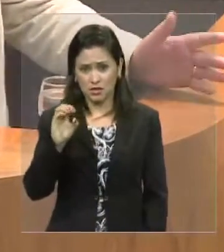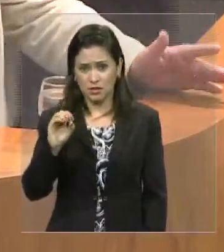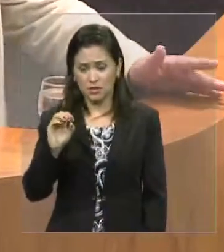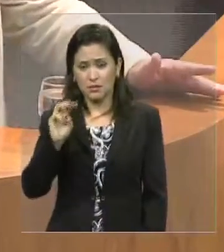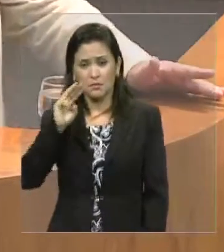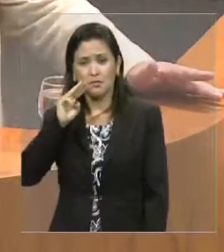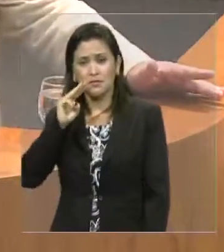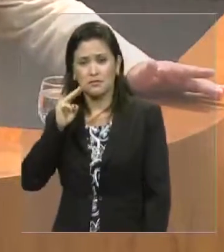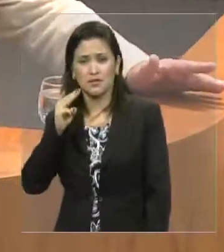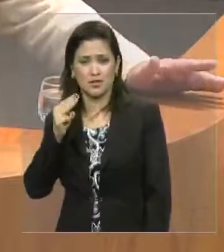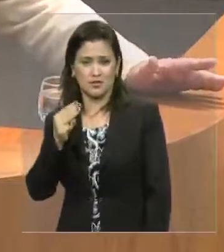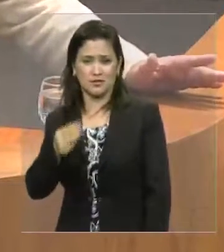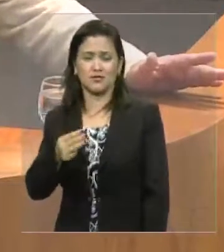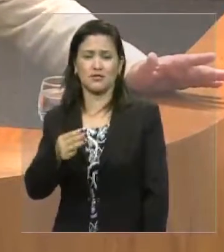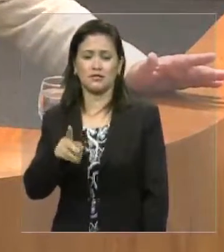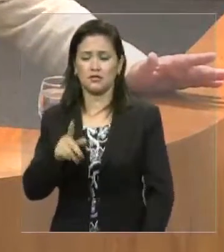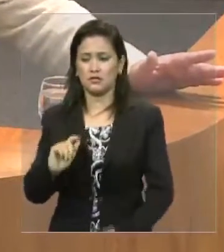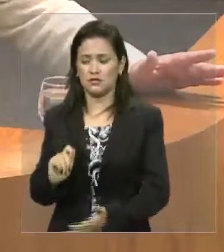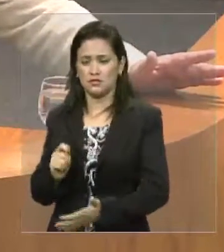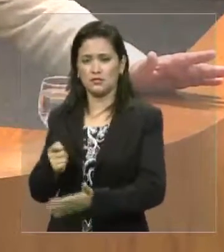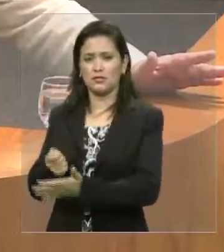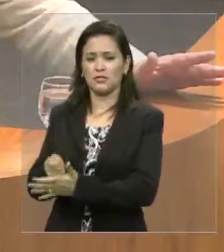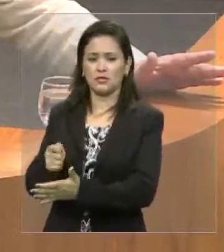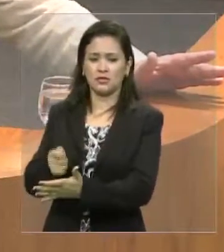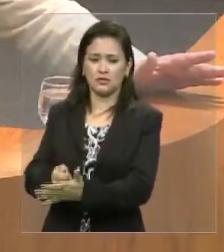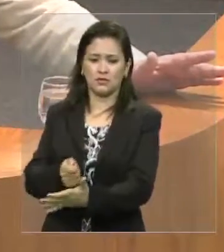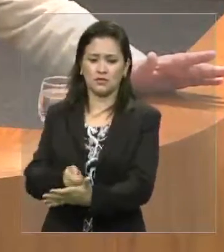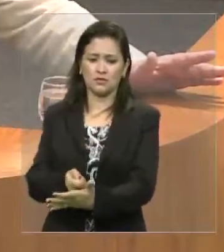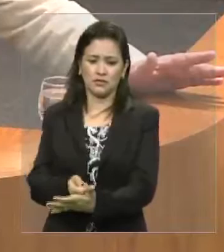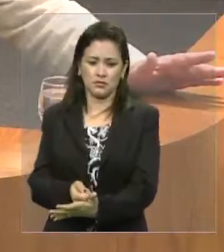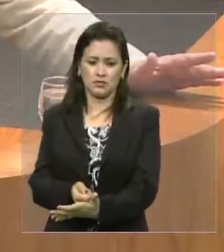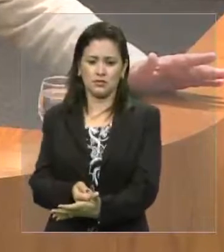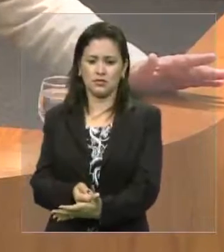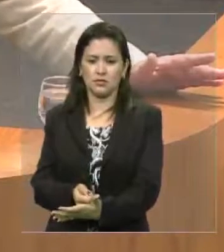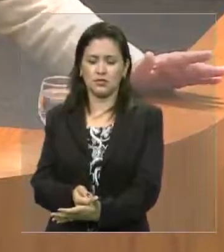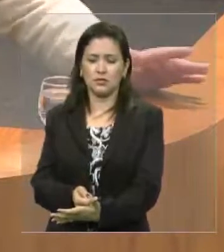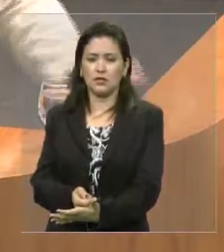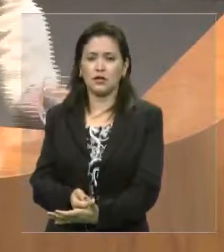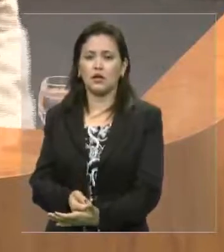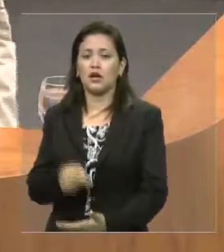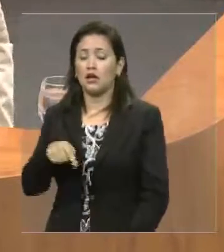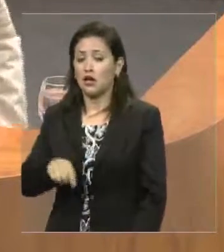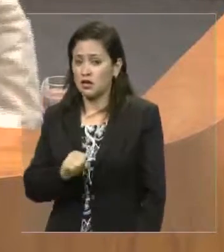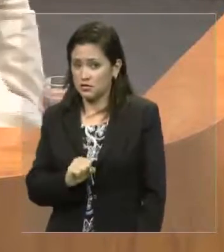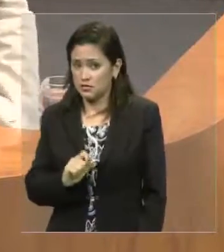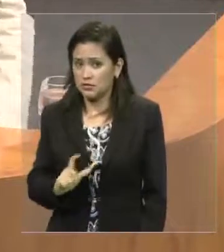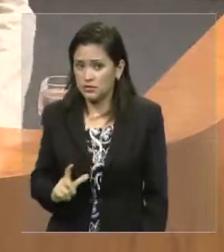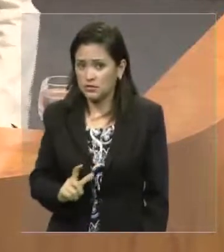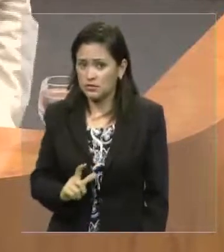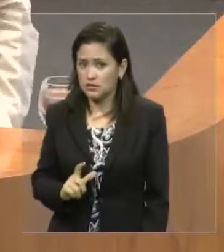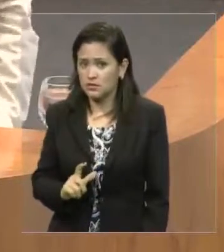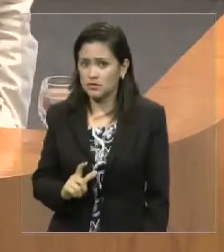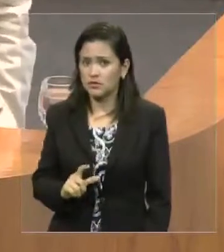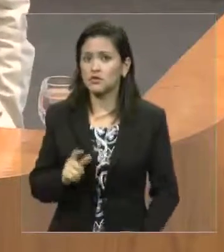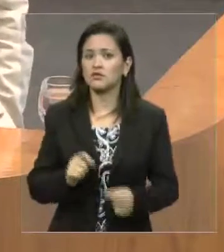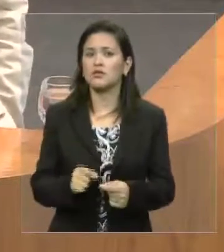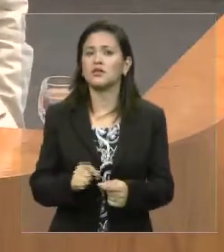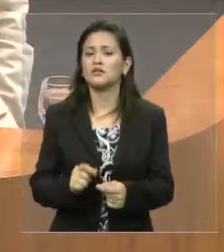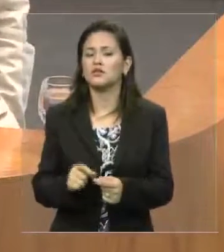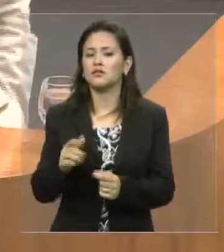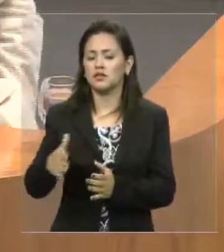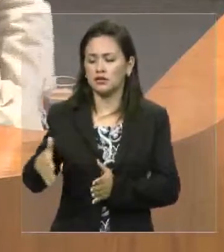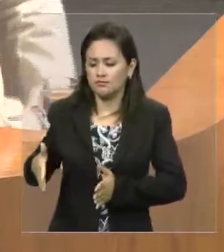sonha? Mas para você fazer numa cidade como esta, um corredor de transporte